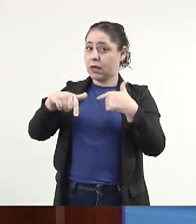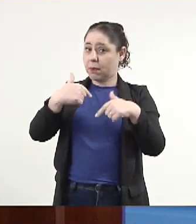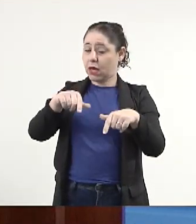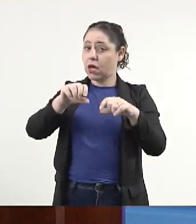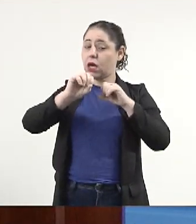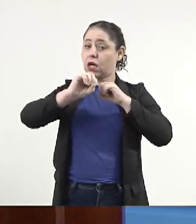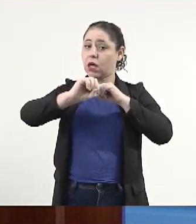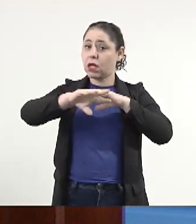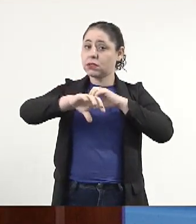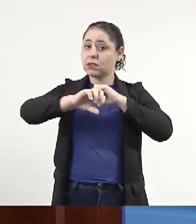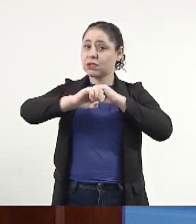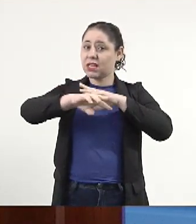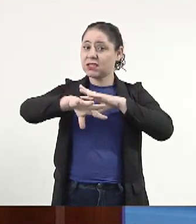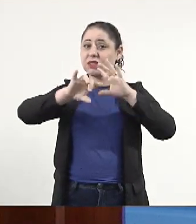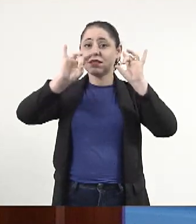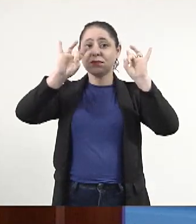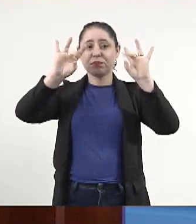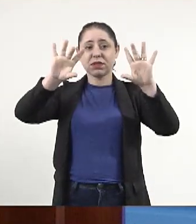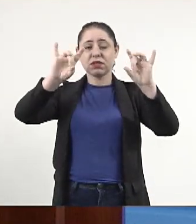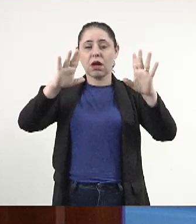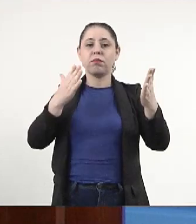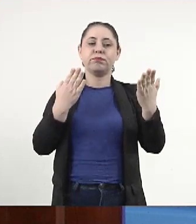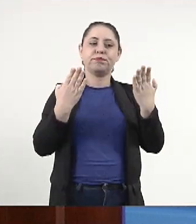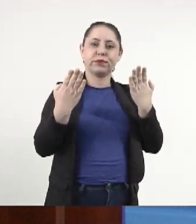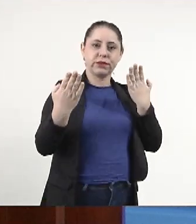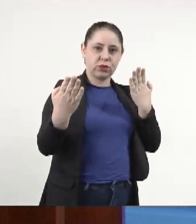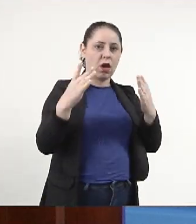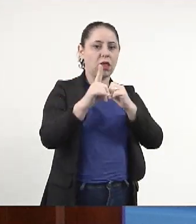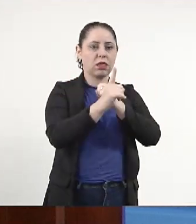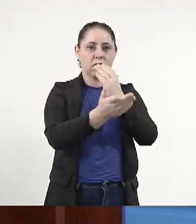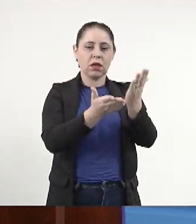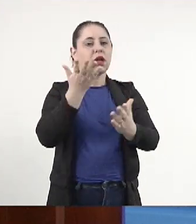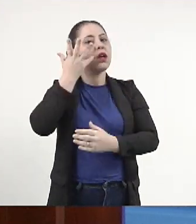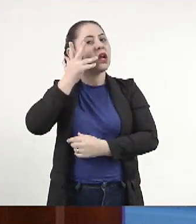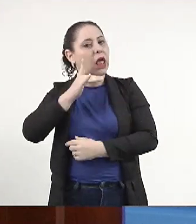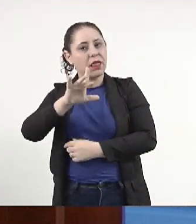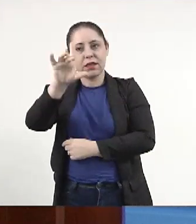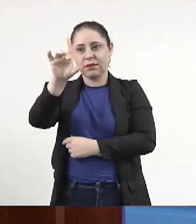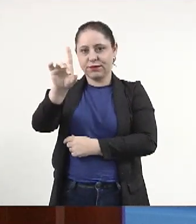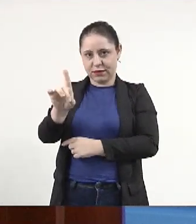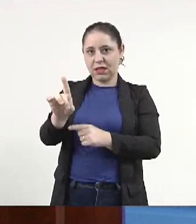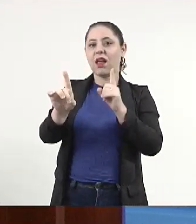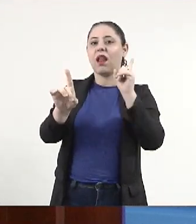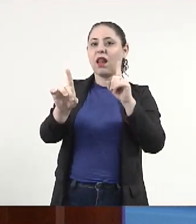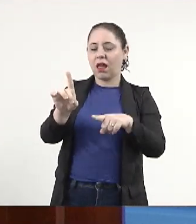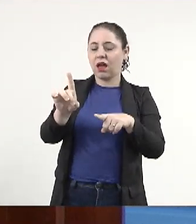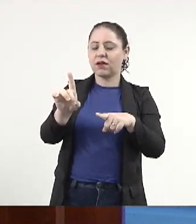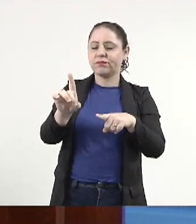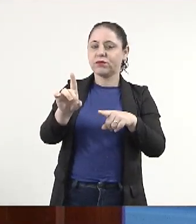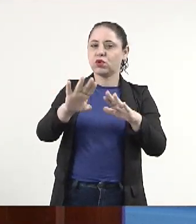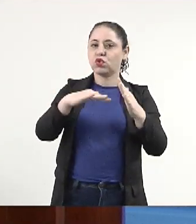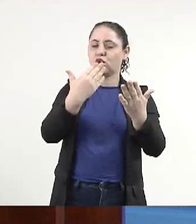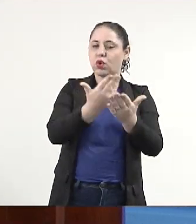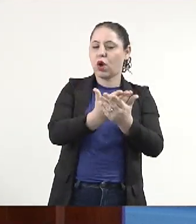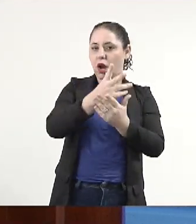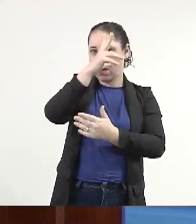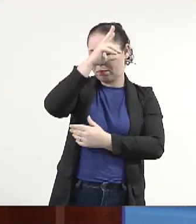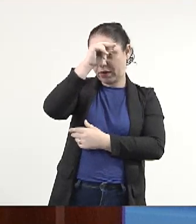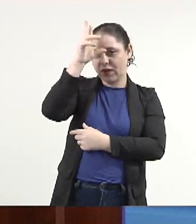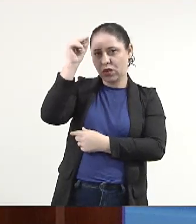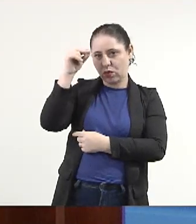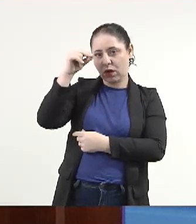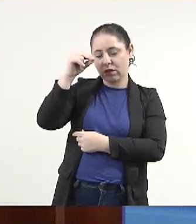na educação especial como psicólogo, atendendo crianças com deficiência na rede pública de